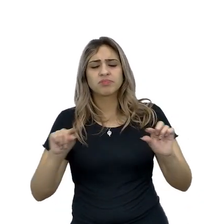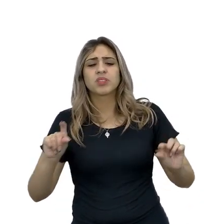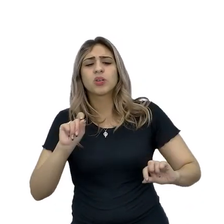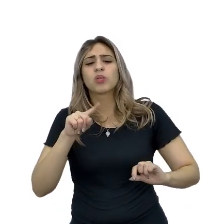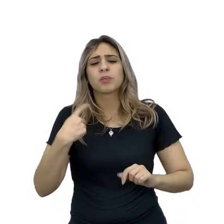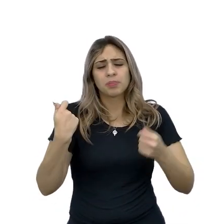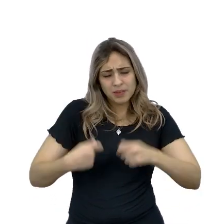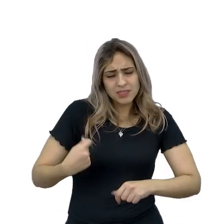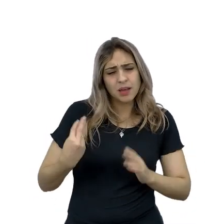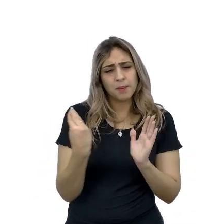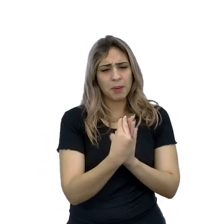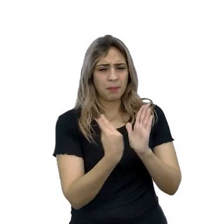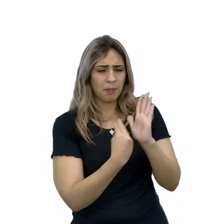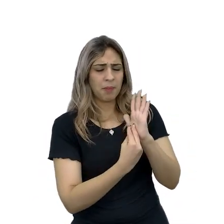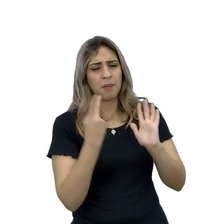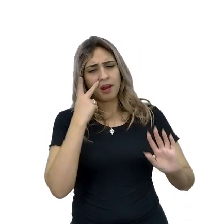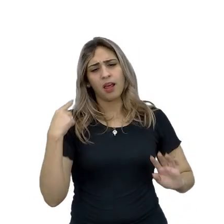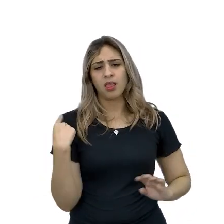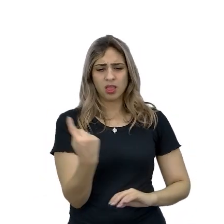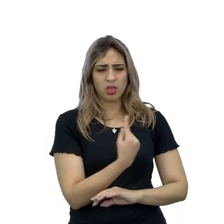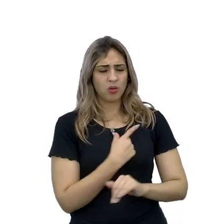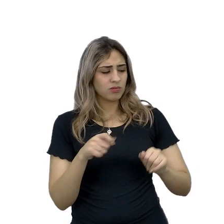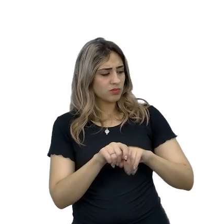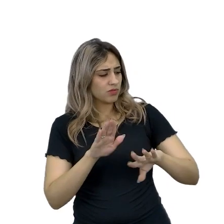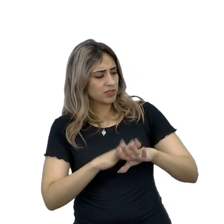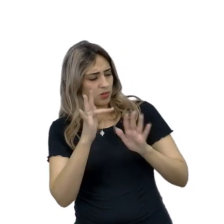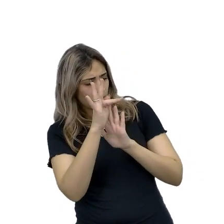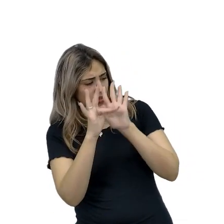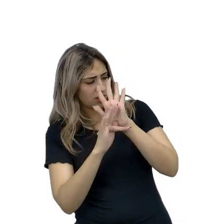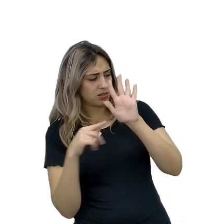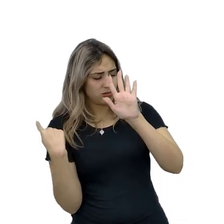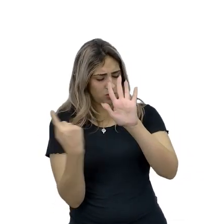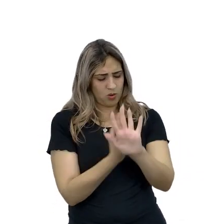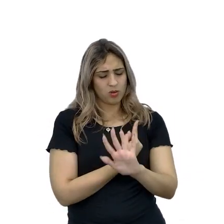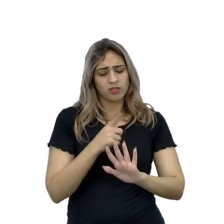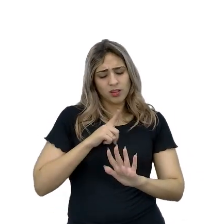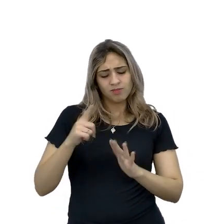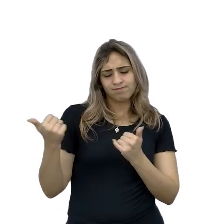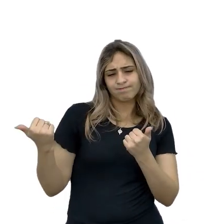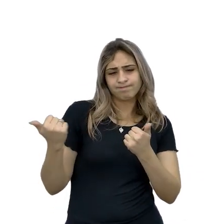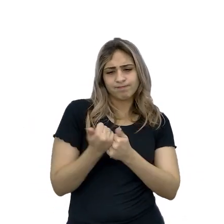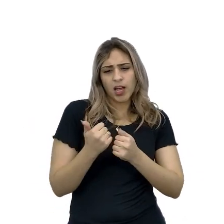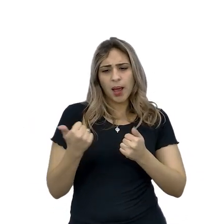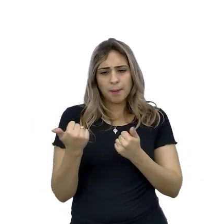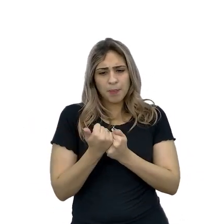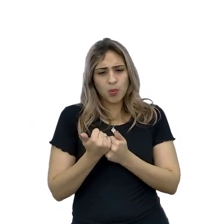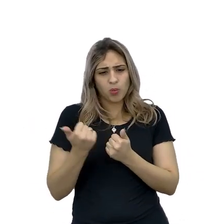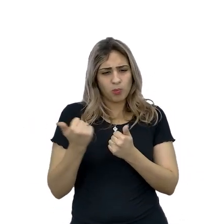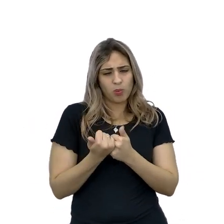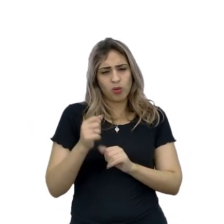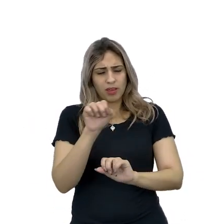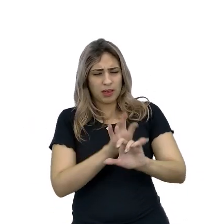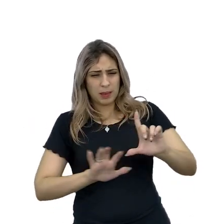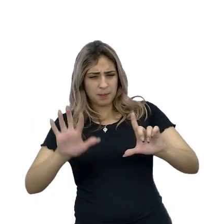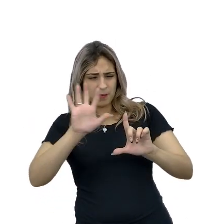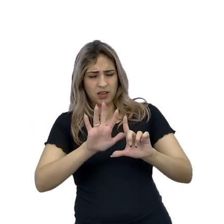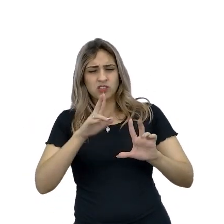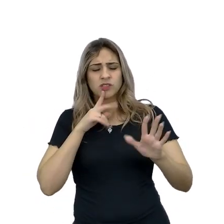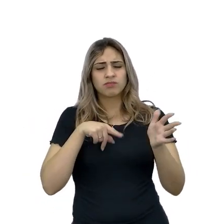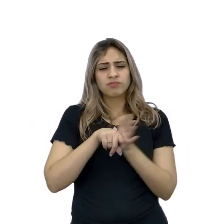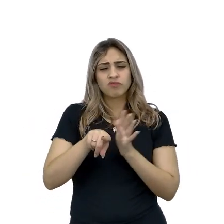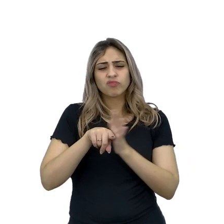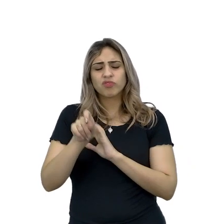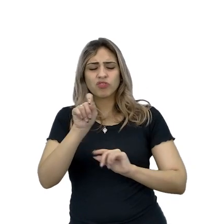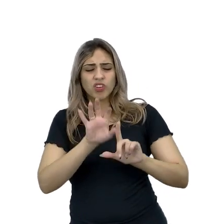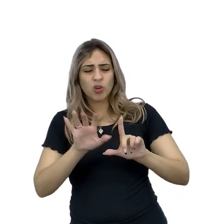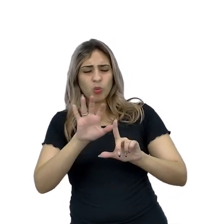que deve ser colocado para nós, para fazer o texto nosso. Nós temos um suporte, que geralmente é uma imagem ou uma figura,